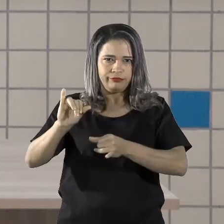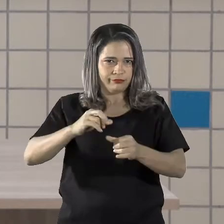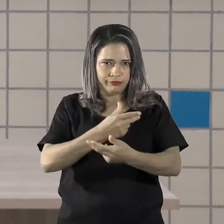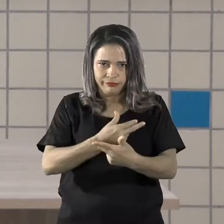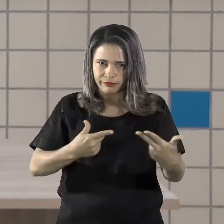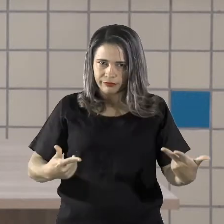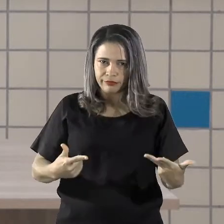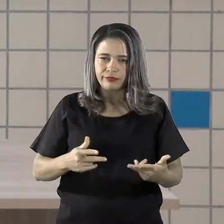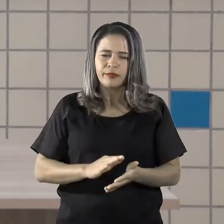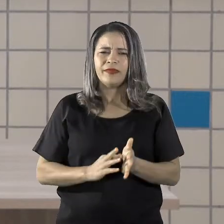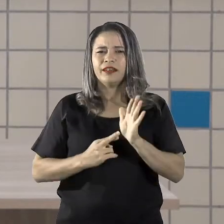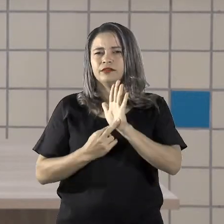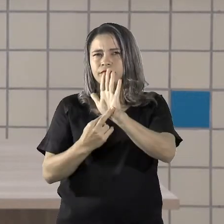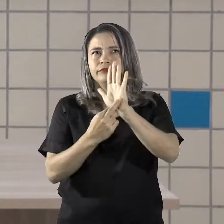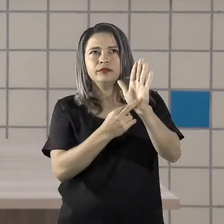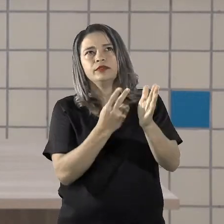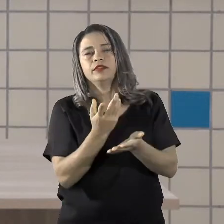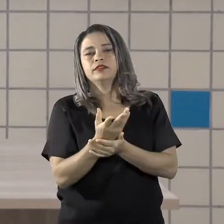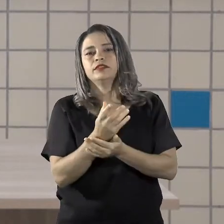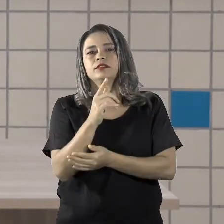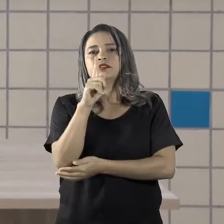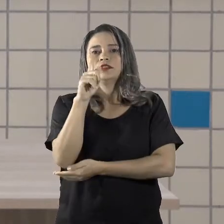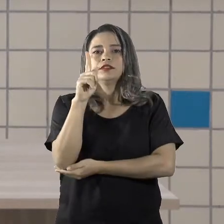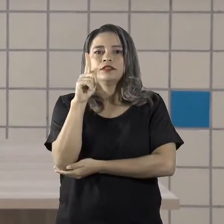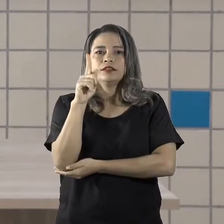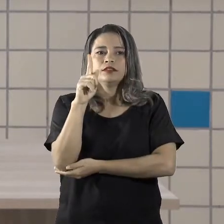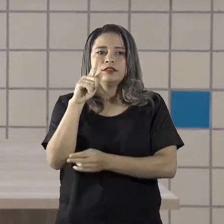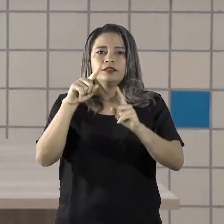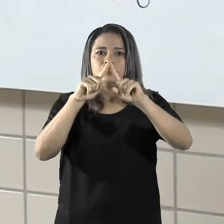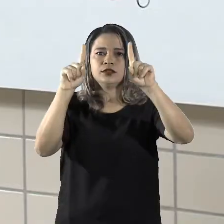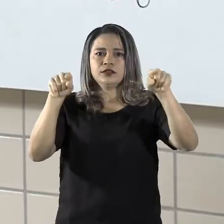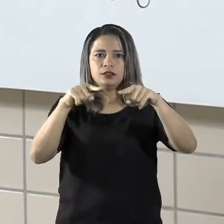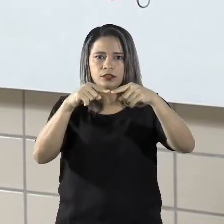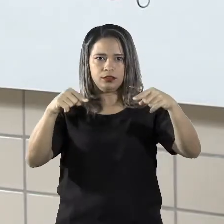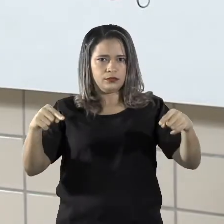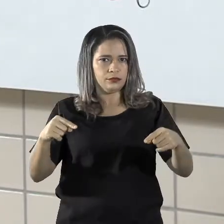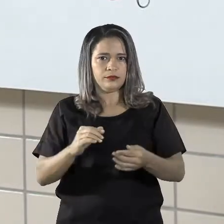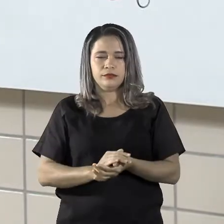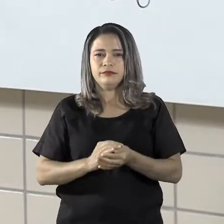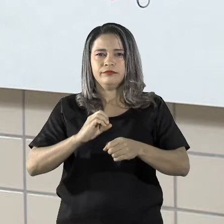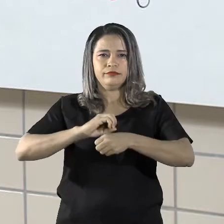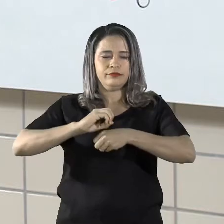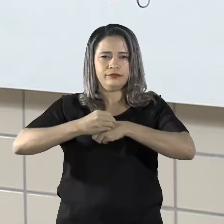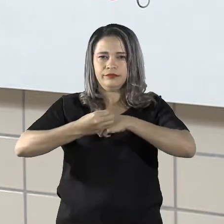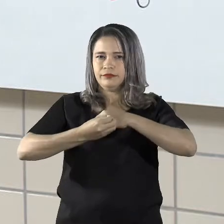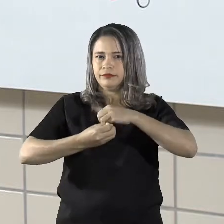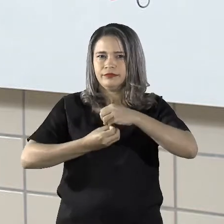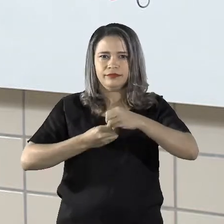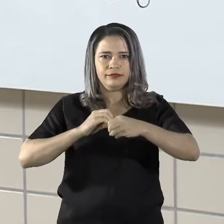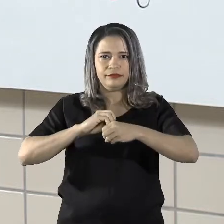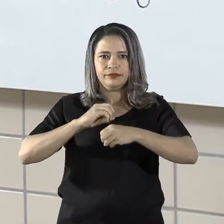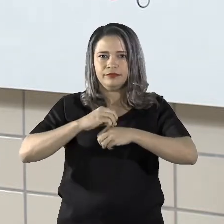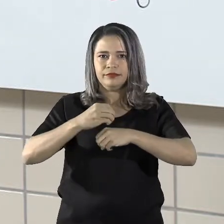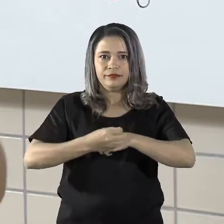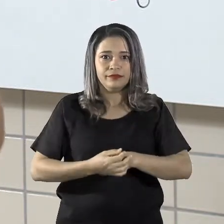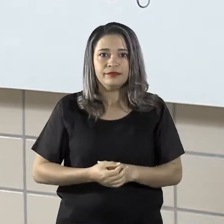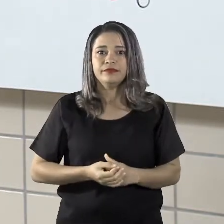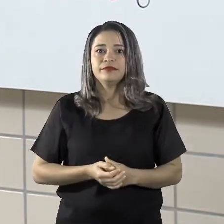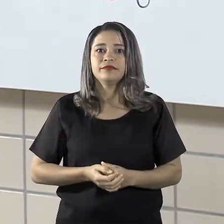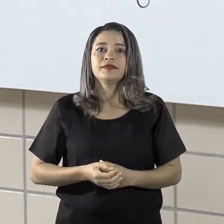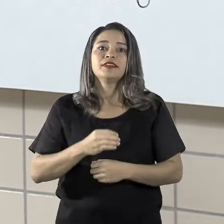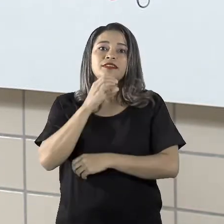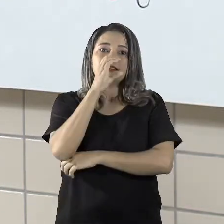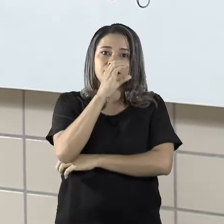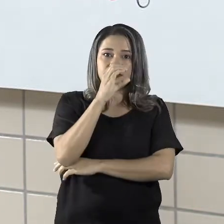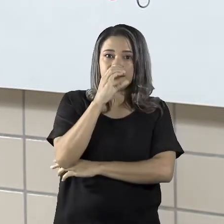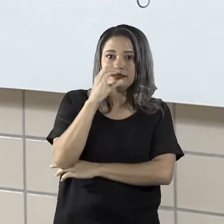chama de representações geométricas, molecular. Além das representações que nós temos aí, que eu tô falando para vocês,